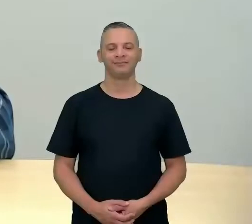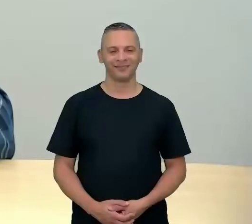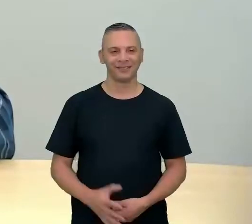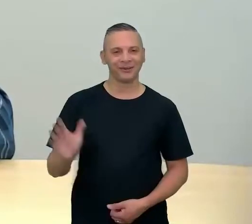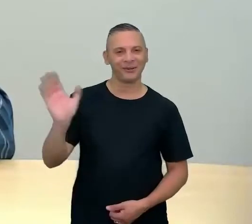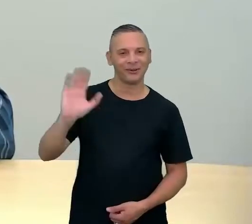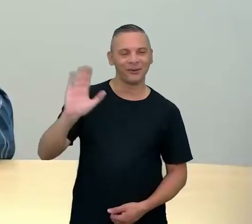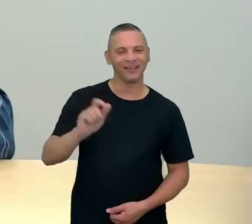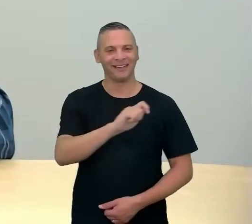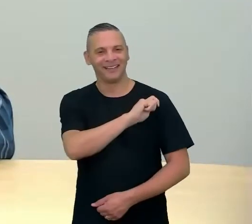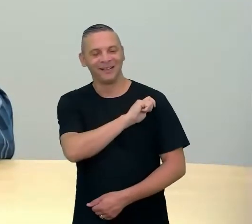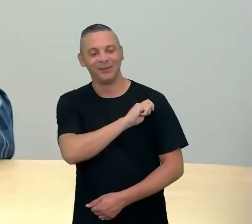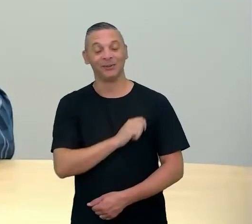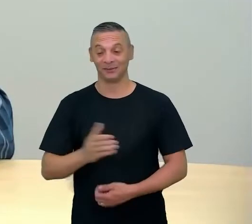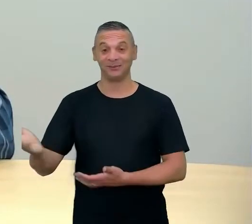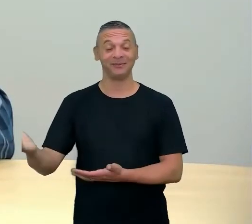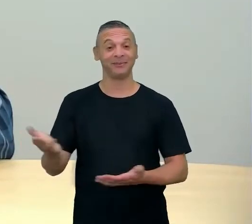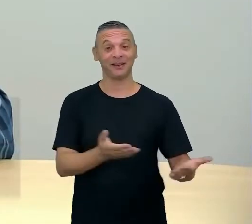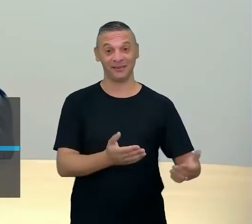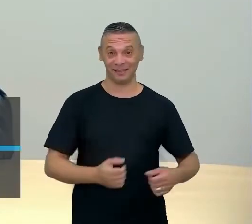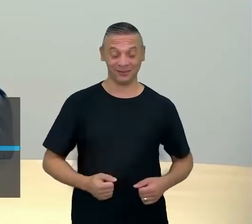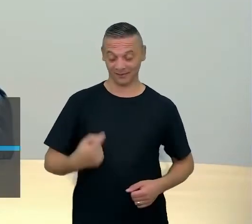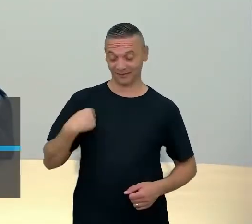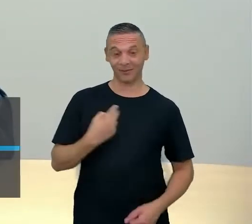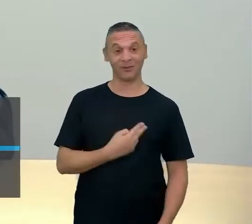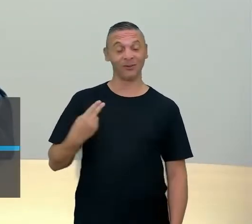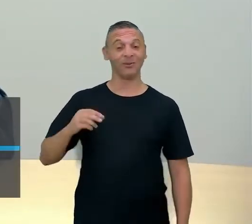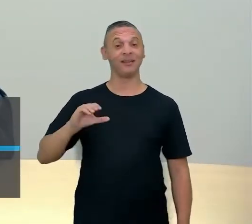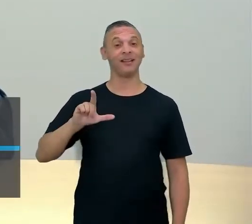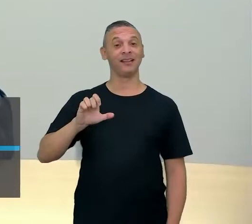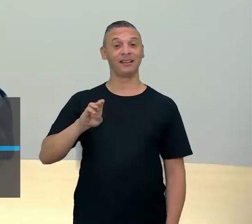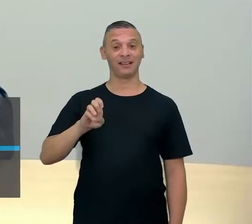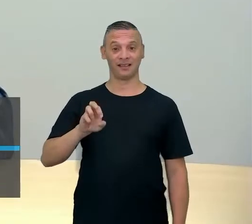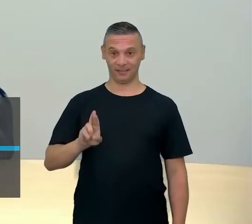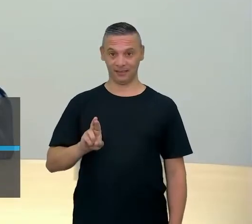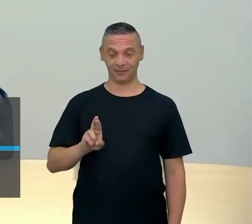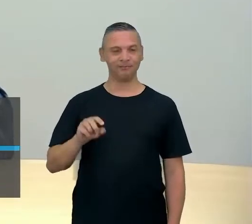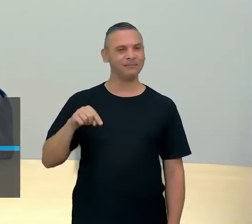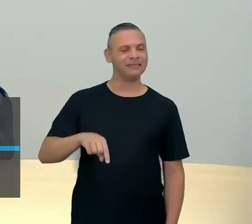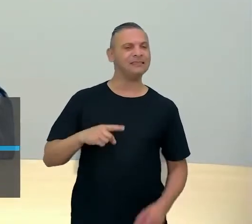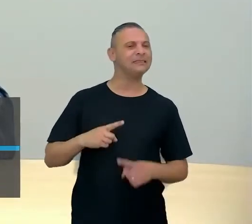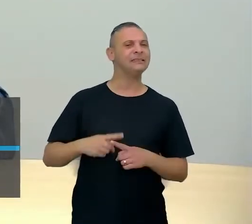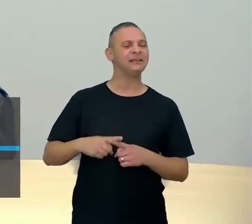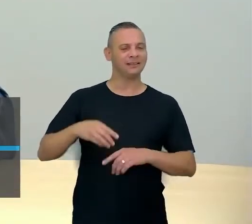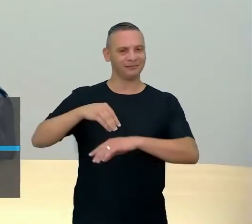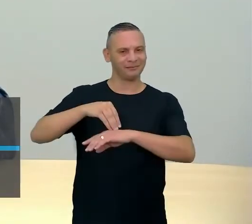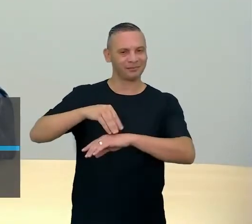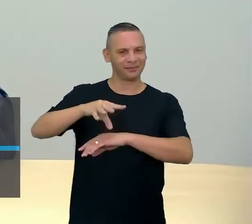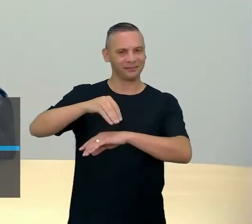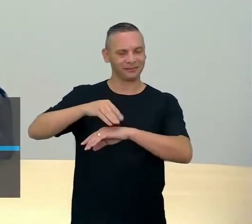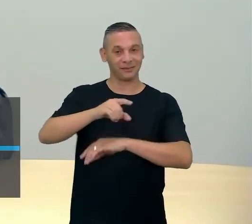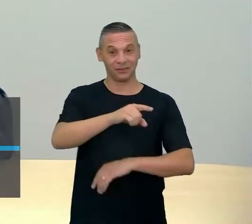Olá, estudantes! Sejam bem-vindos novamente. Eu sou o professor Kleber Araújo e estou aqui para dar mais um recadinho